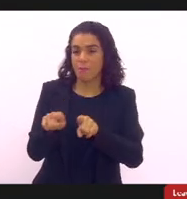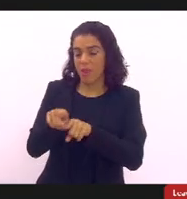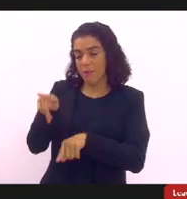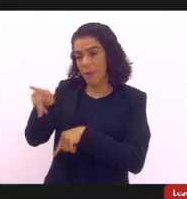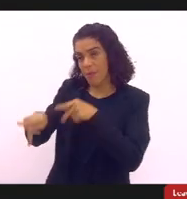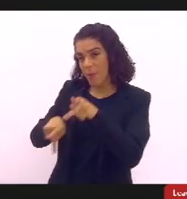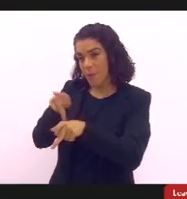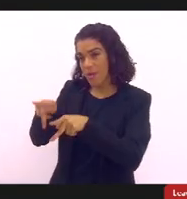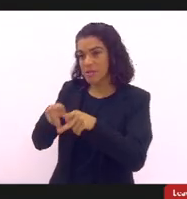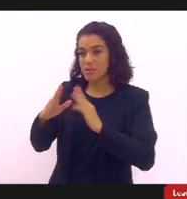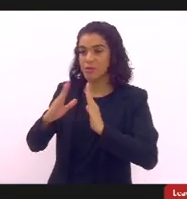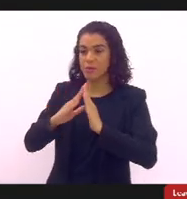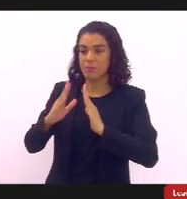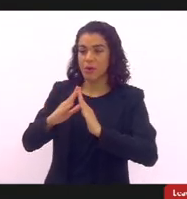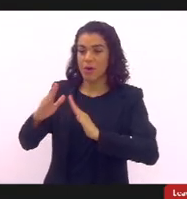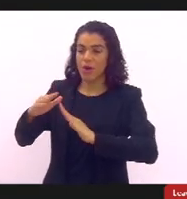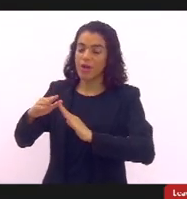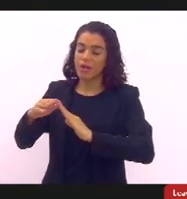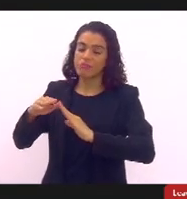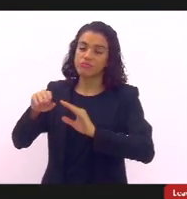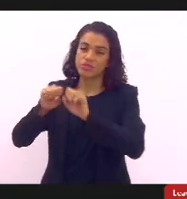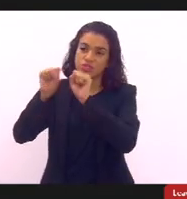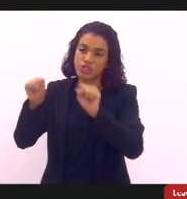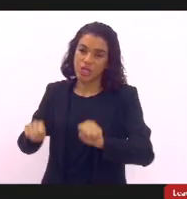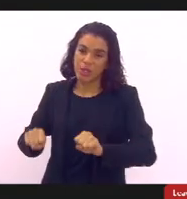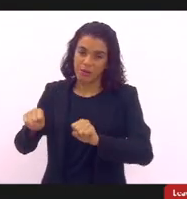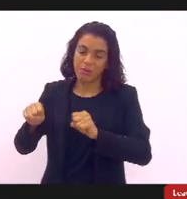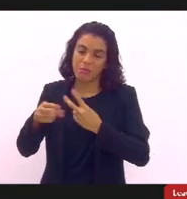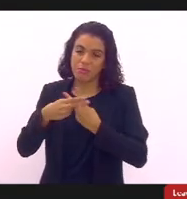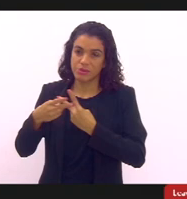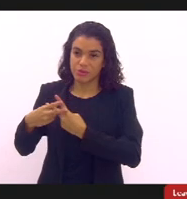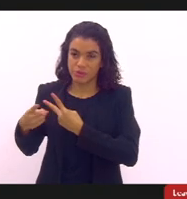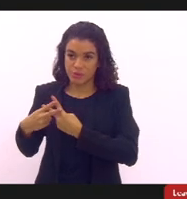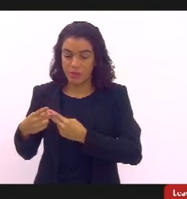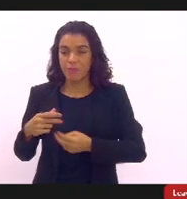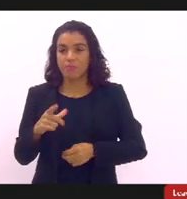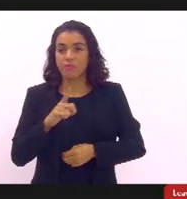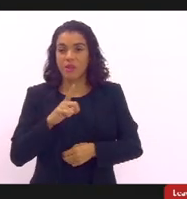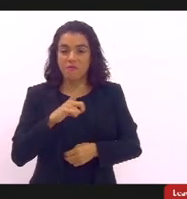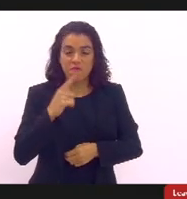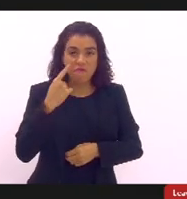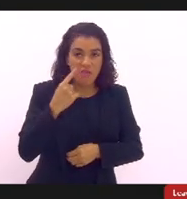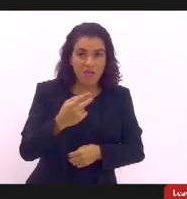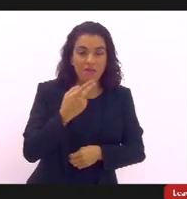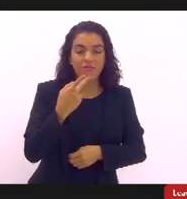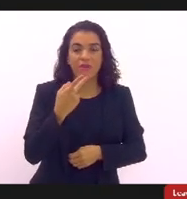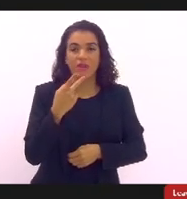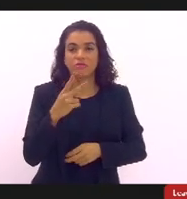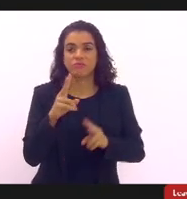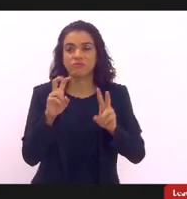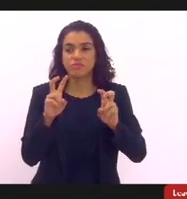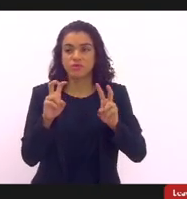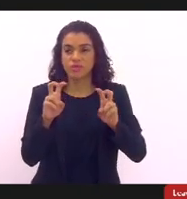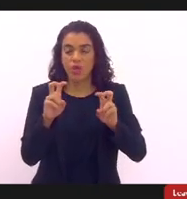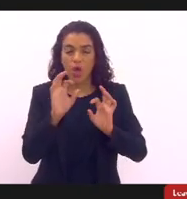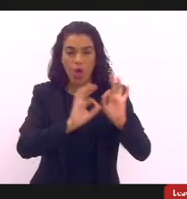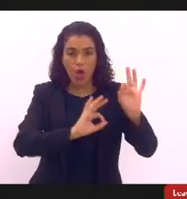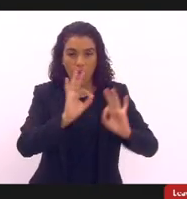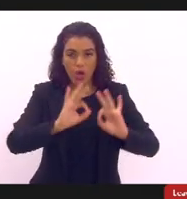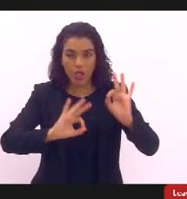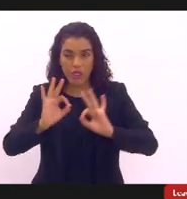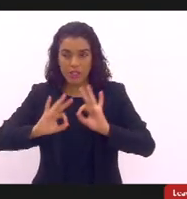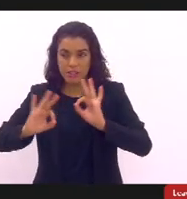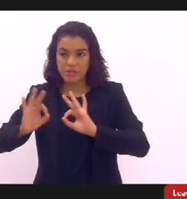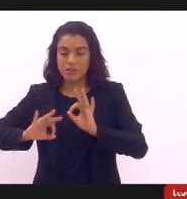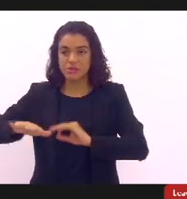população prisional. Nivelar a infraestrutura dos planos, que a gente fala disso, organizando a situação